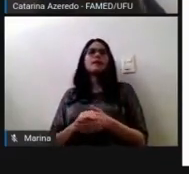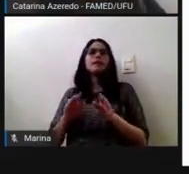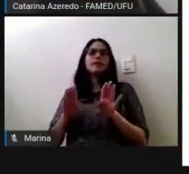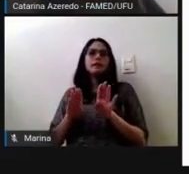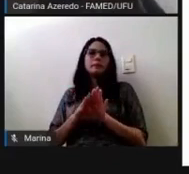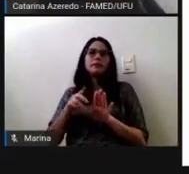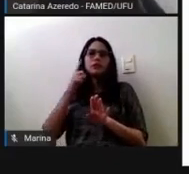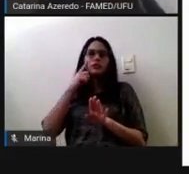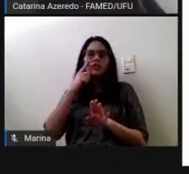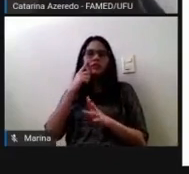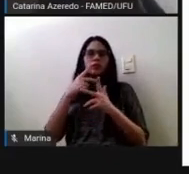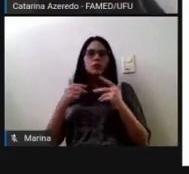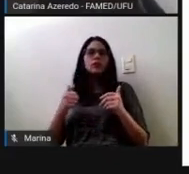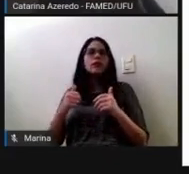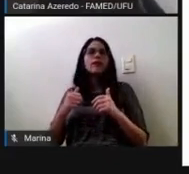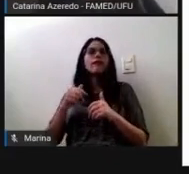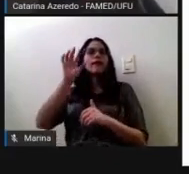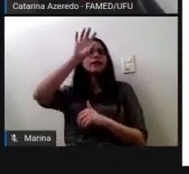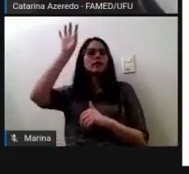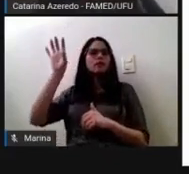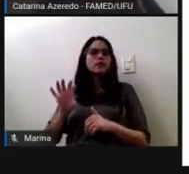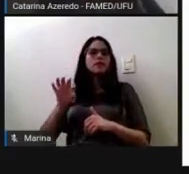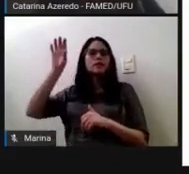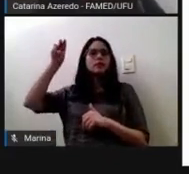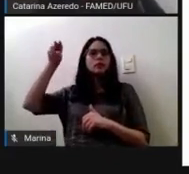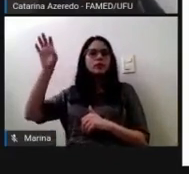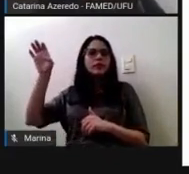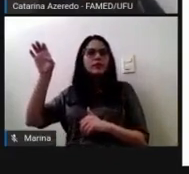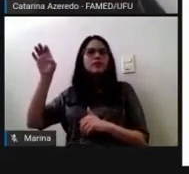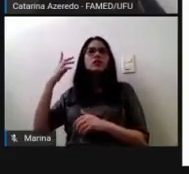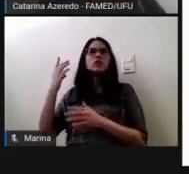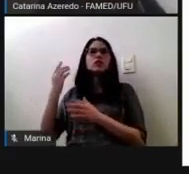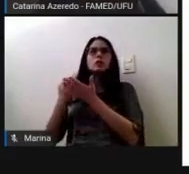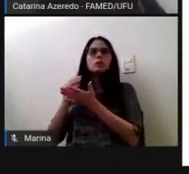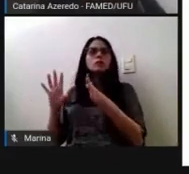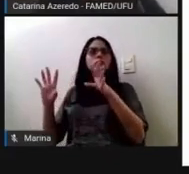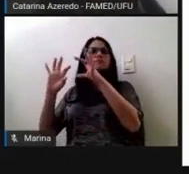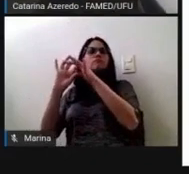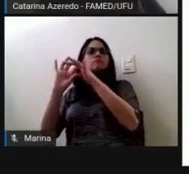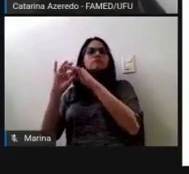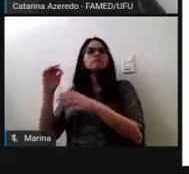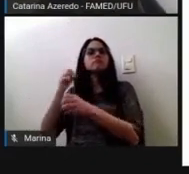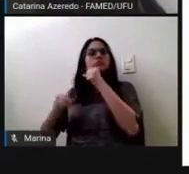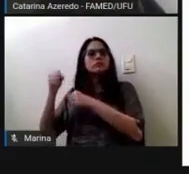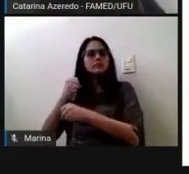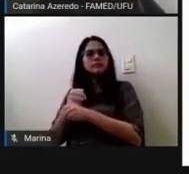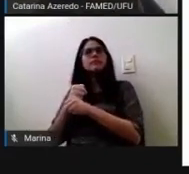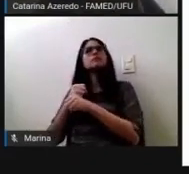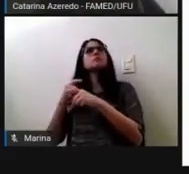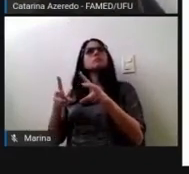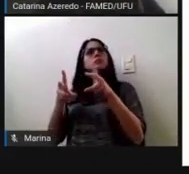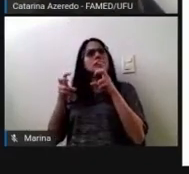do Nordeste, né, essa grande vinculação, o consórcio surgiu em 2019, mas ele vem se fortalecendo dentro dessa crise,